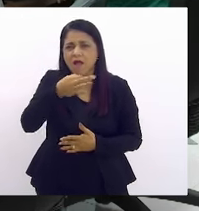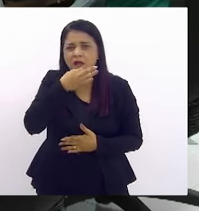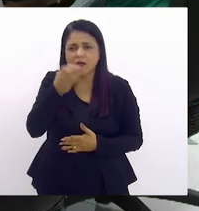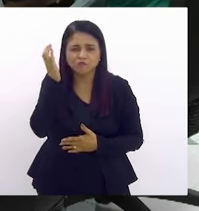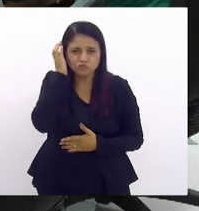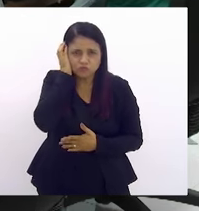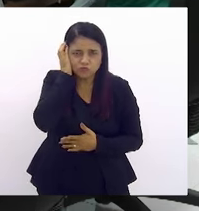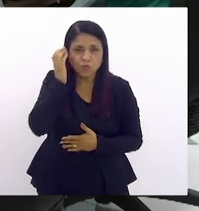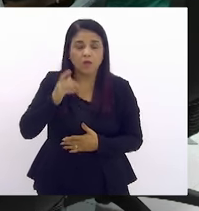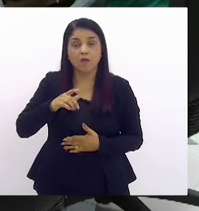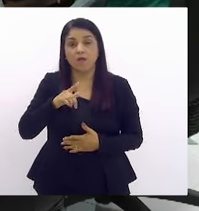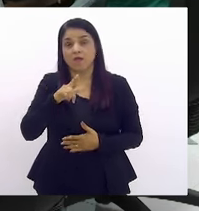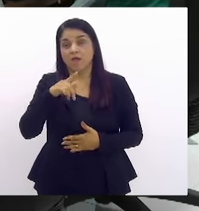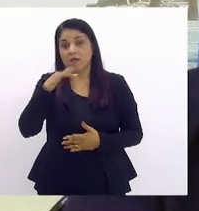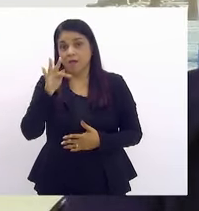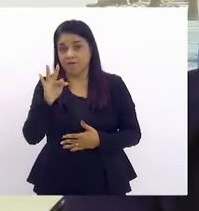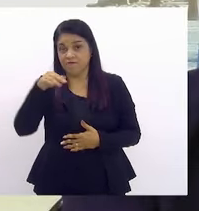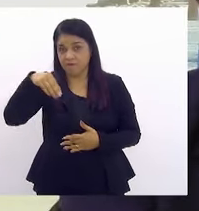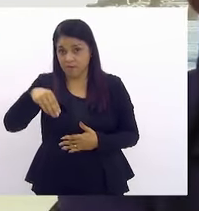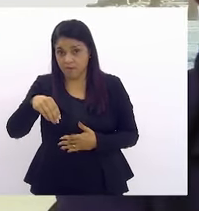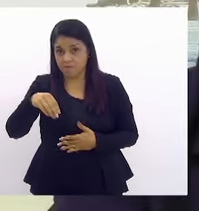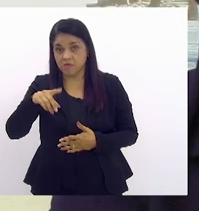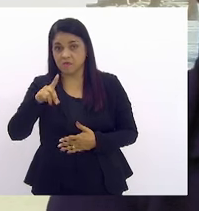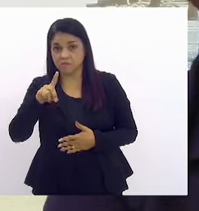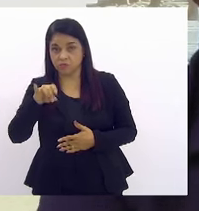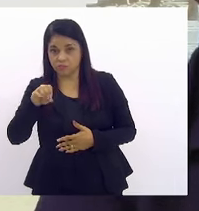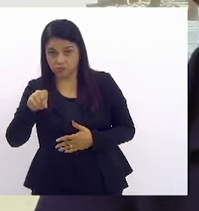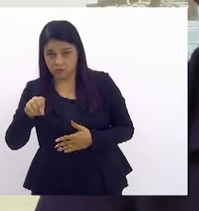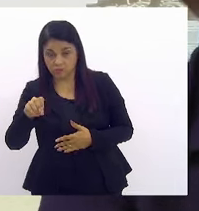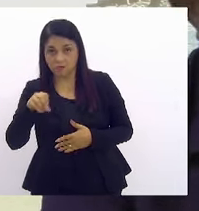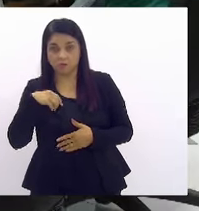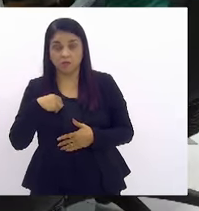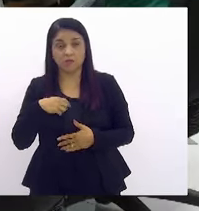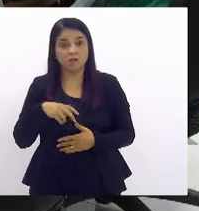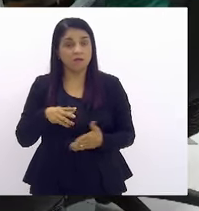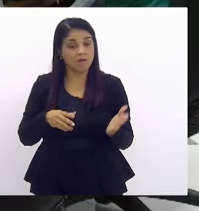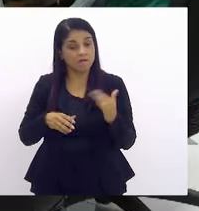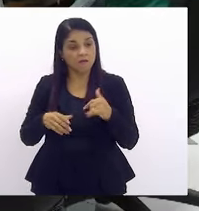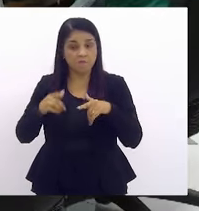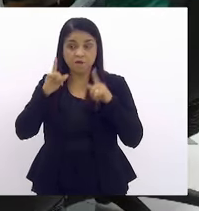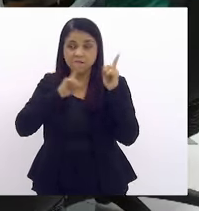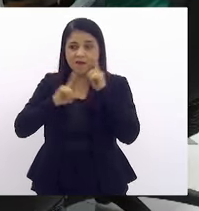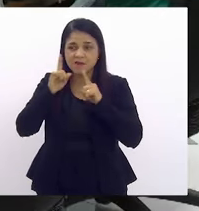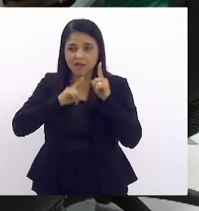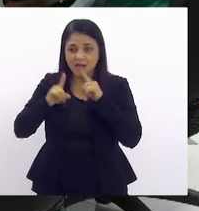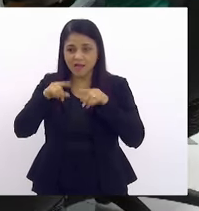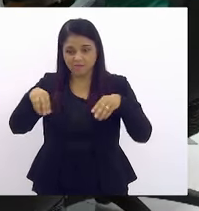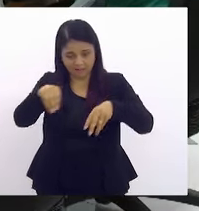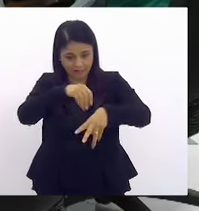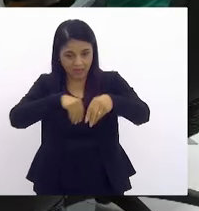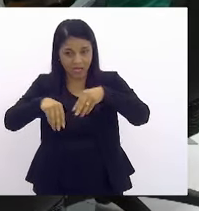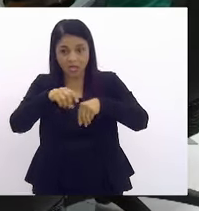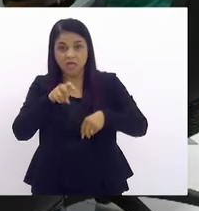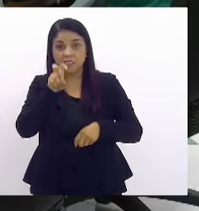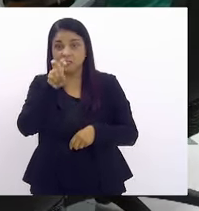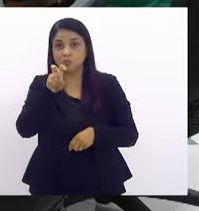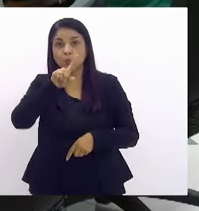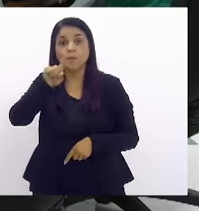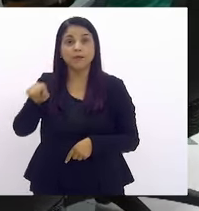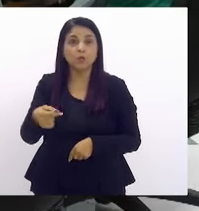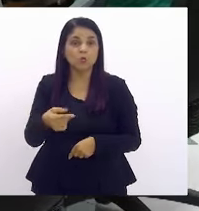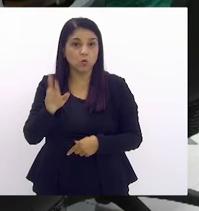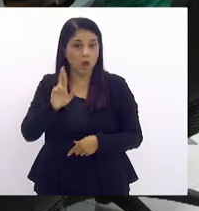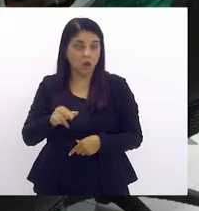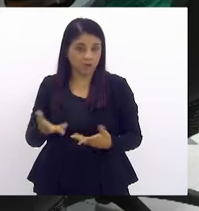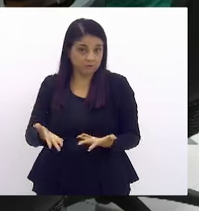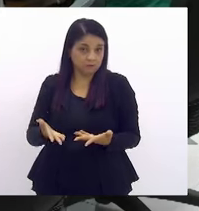na Rádio FM Dia, vem para Maricá, terreno a R$5.000, Jardim Interlagos. Então, um descaso com até o próprio